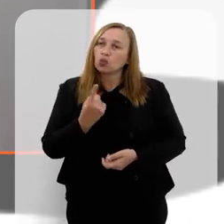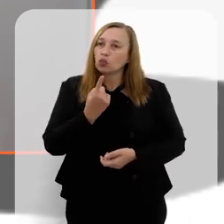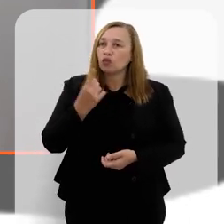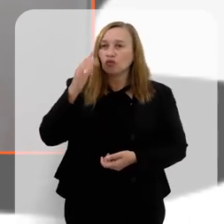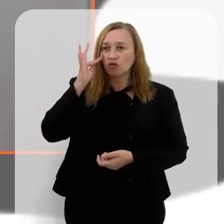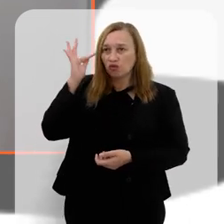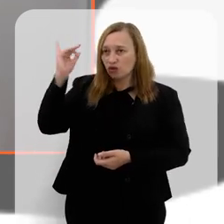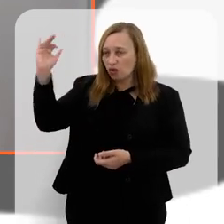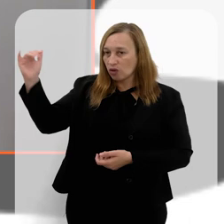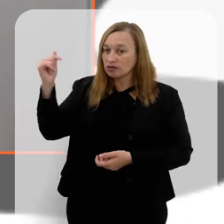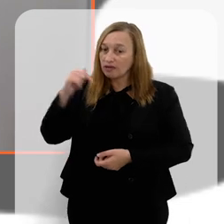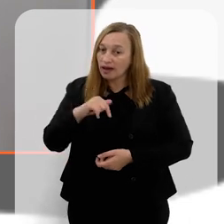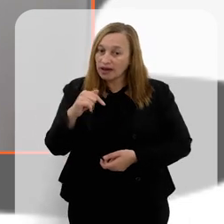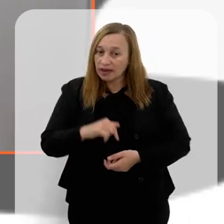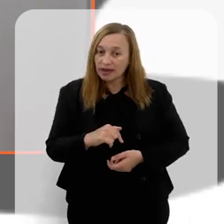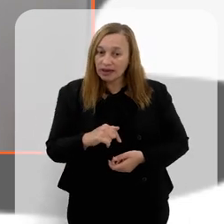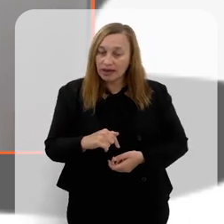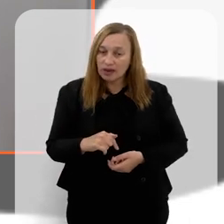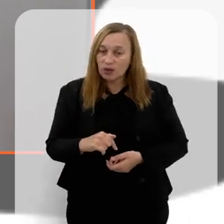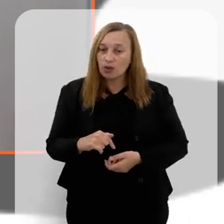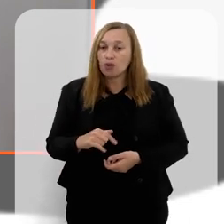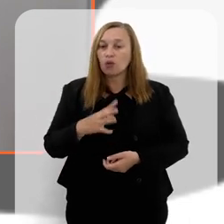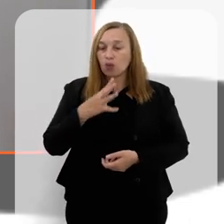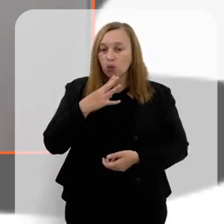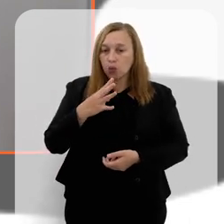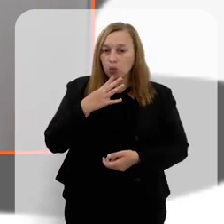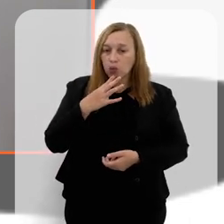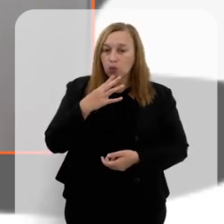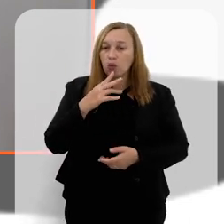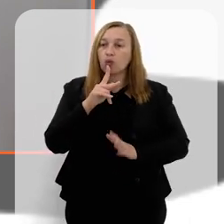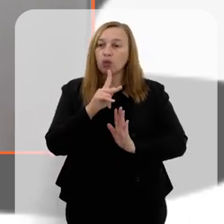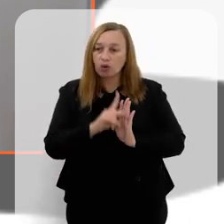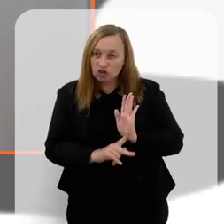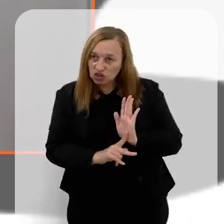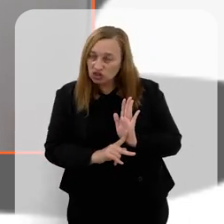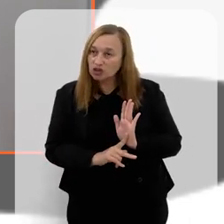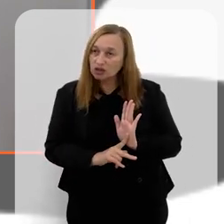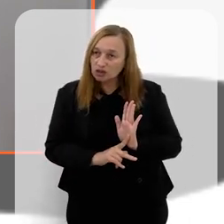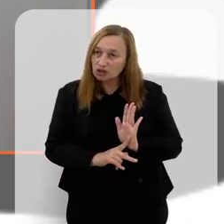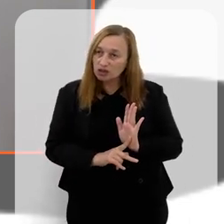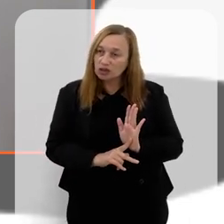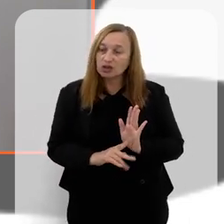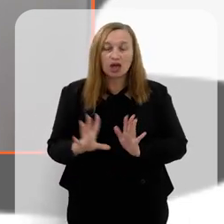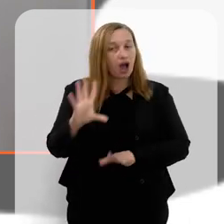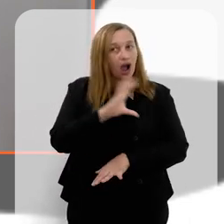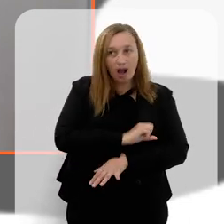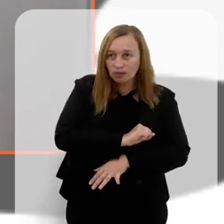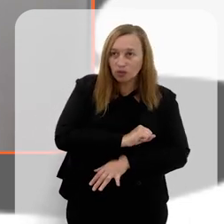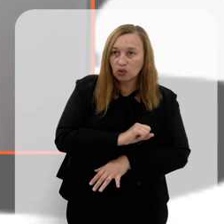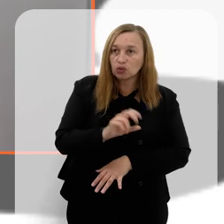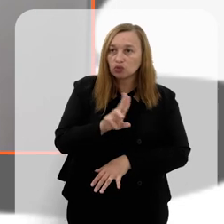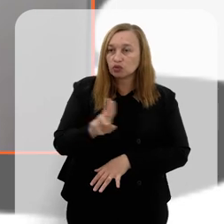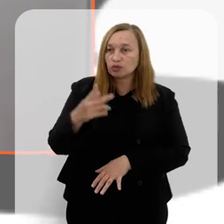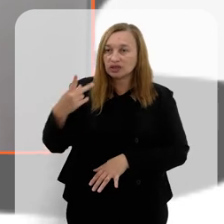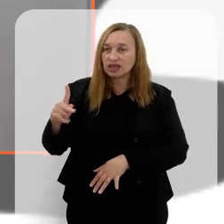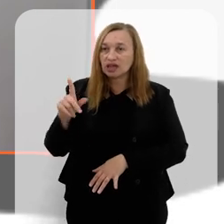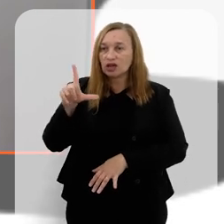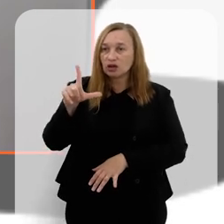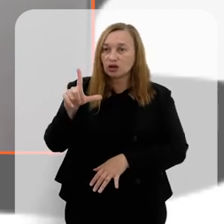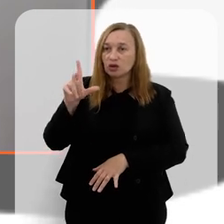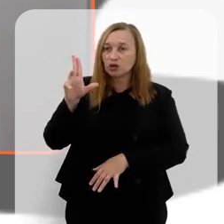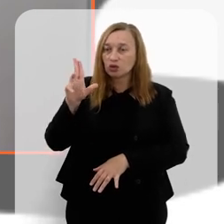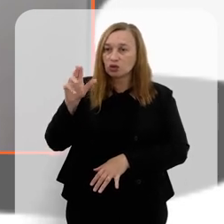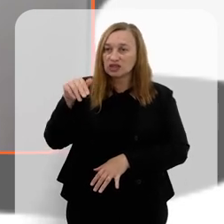tenho um filósofo aqui brasileiro que conheceu o projeto e que também amou o projeto. O nome dele